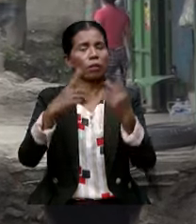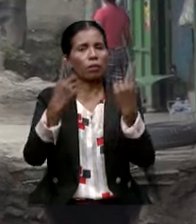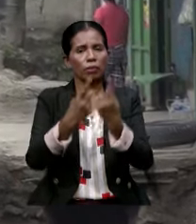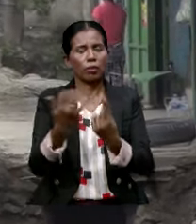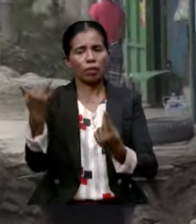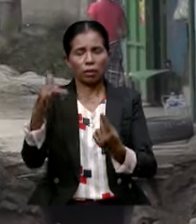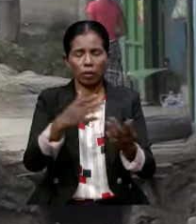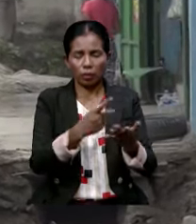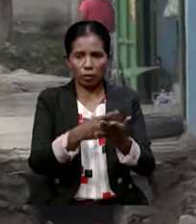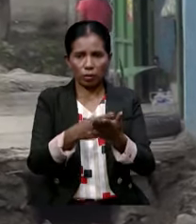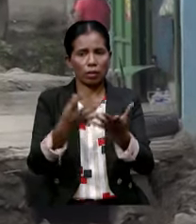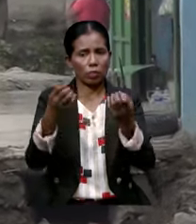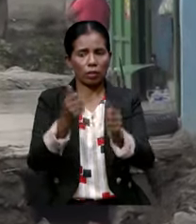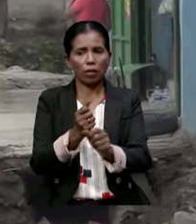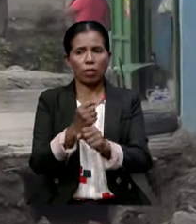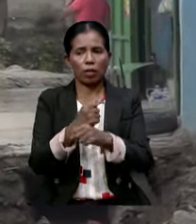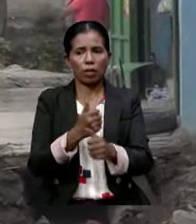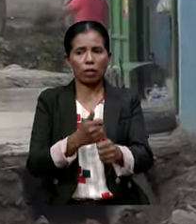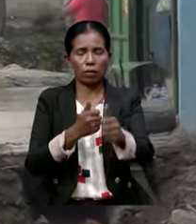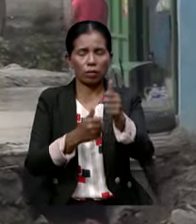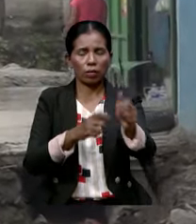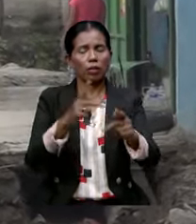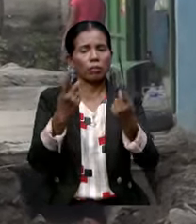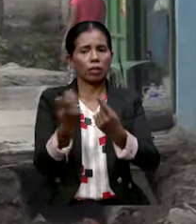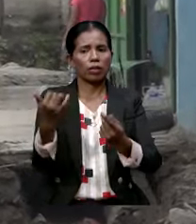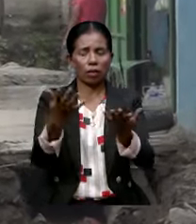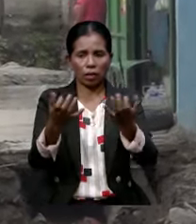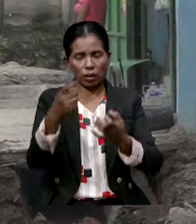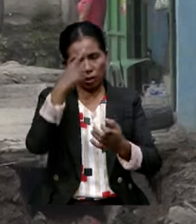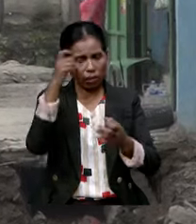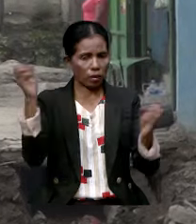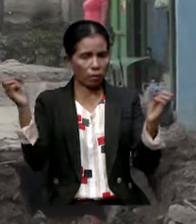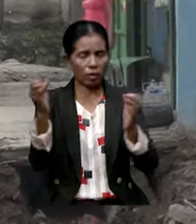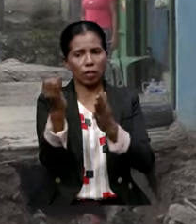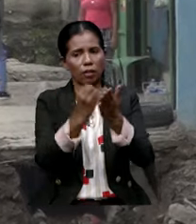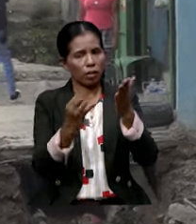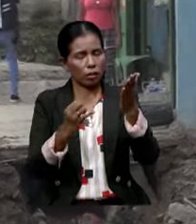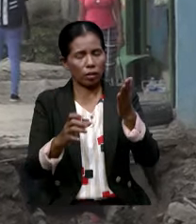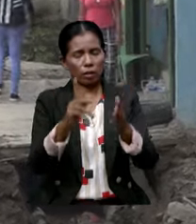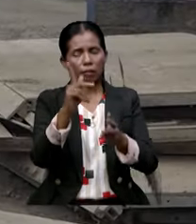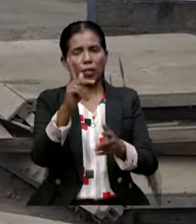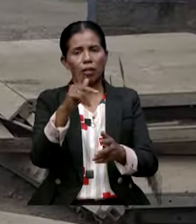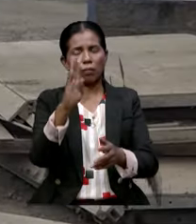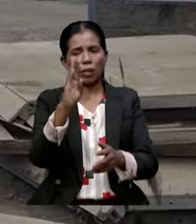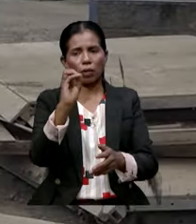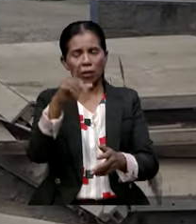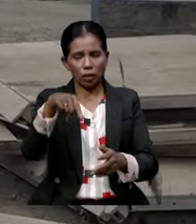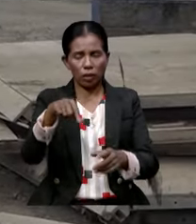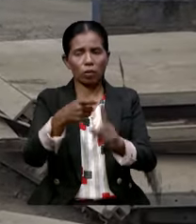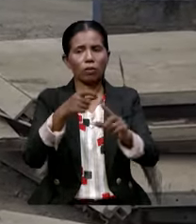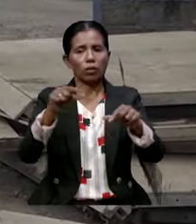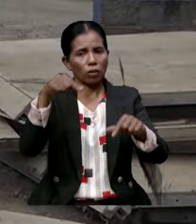No projeto Barak, halo tuir empresa Cira ni hakarak date, tamba la ia desenho ba beoki o si governo.